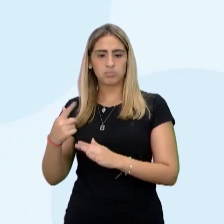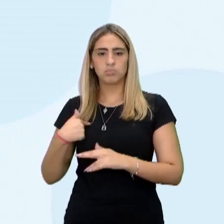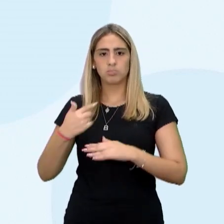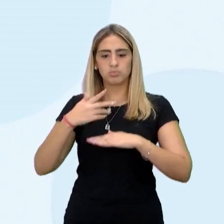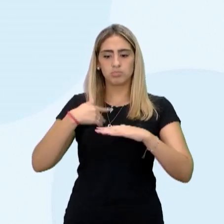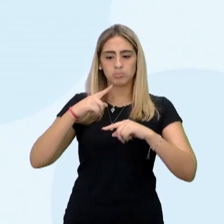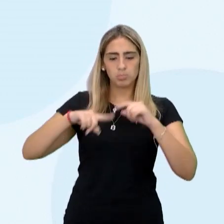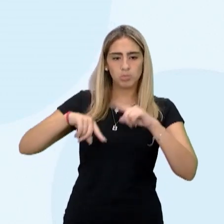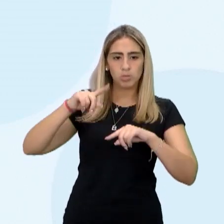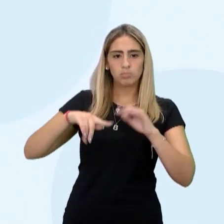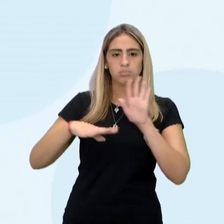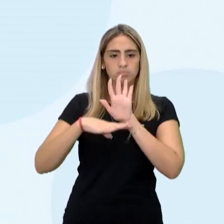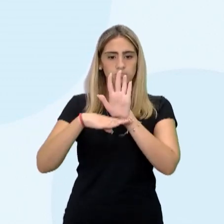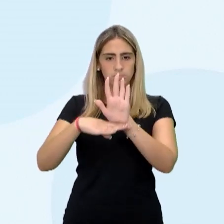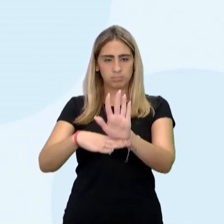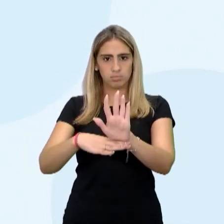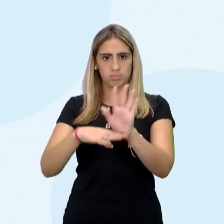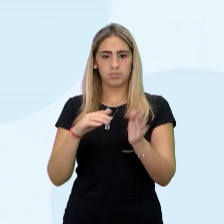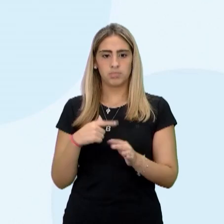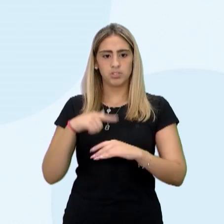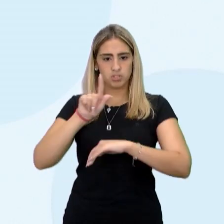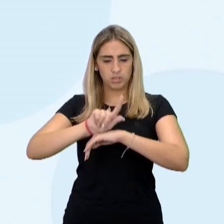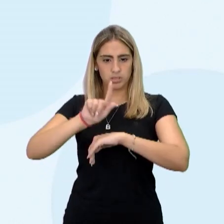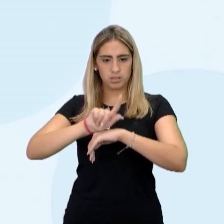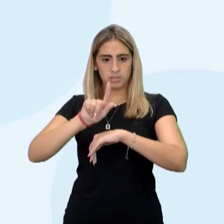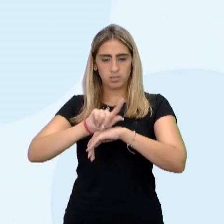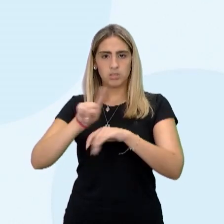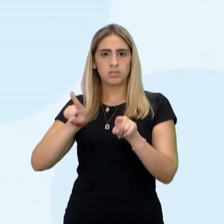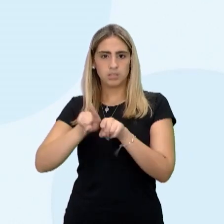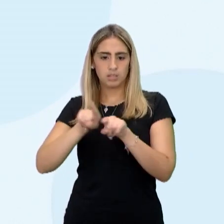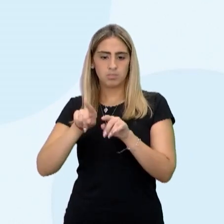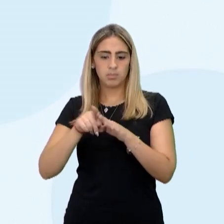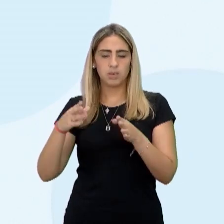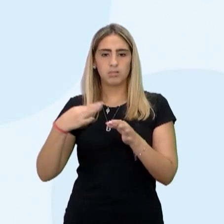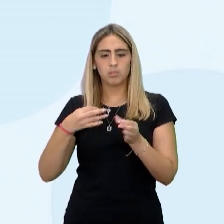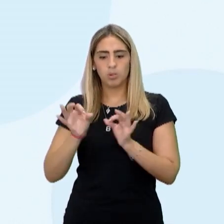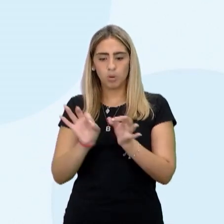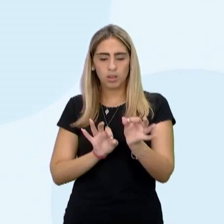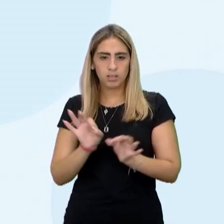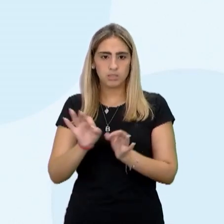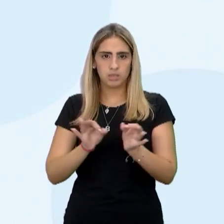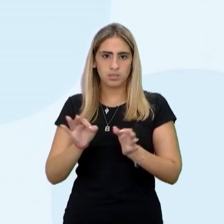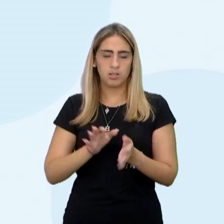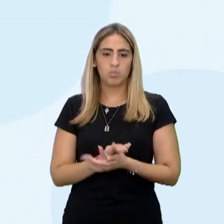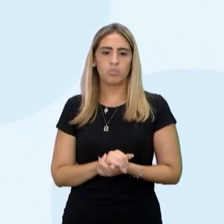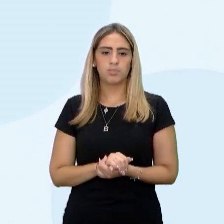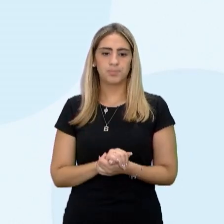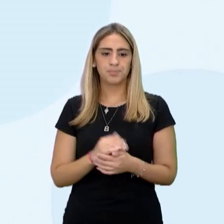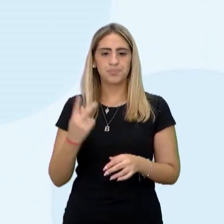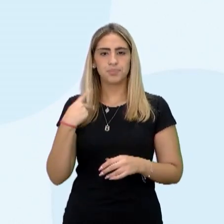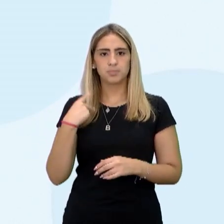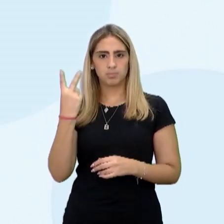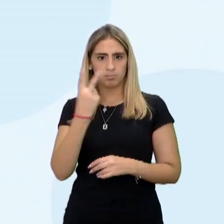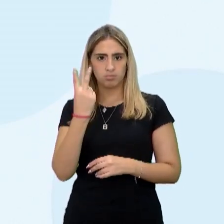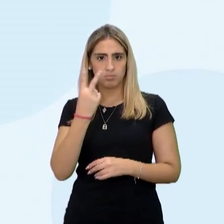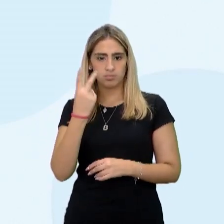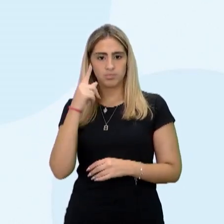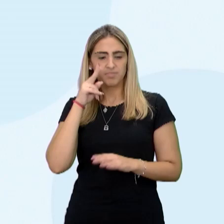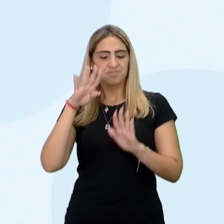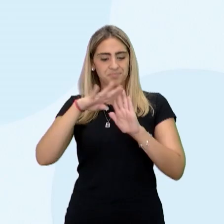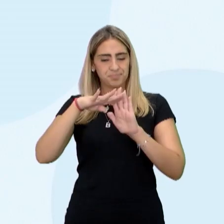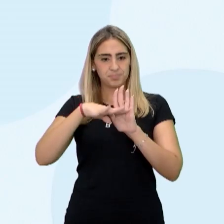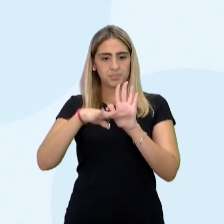de gestão, né, do modelo de gestão, e alinhamentos, tá? E amanhã não, e segunda-feira, a gente vai ver o PDCA e o